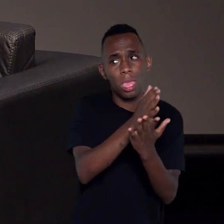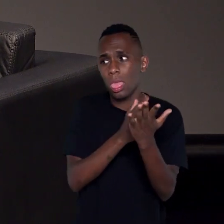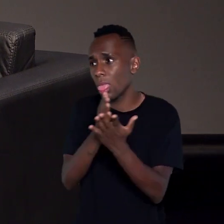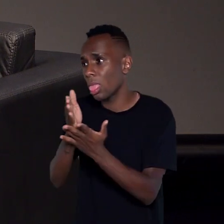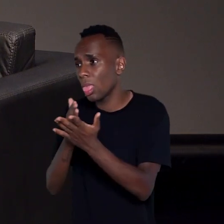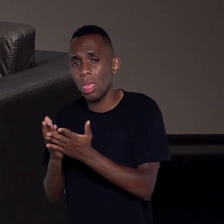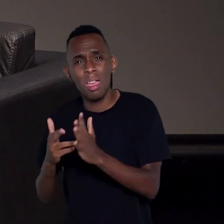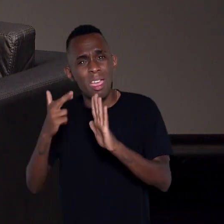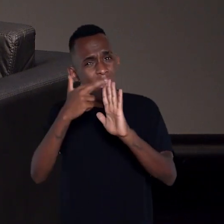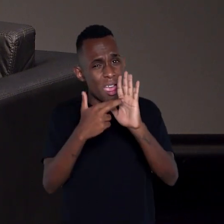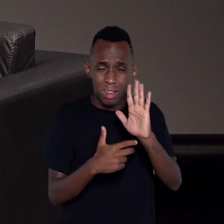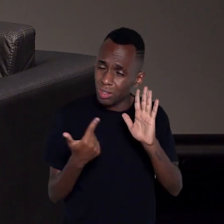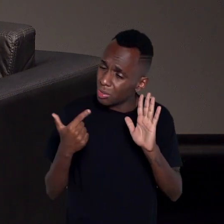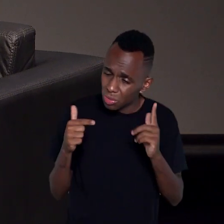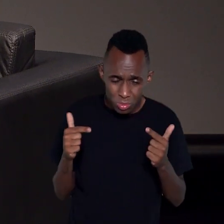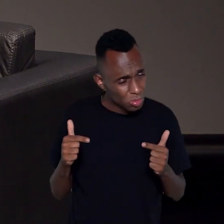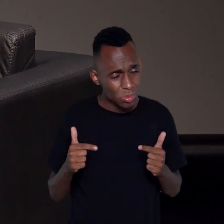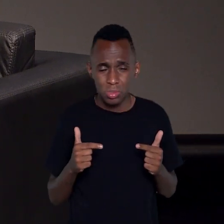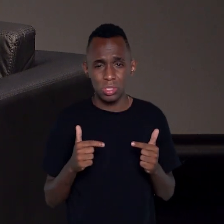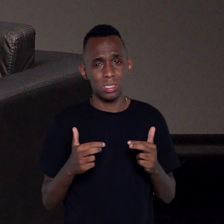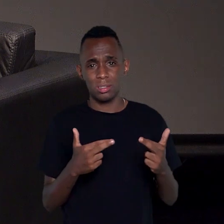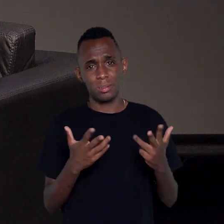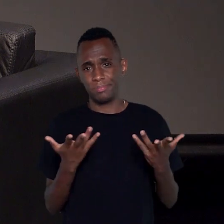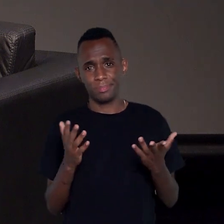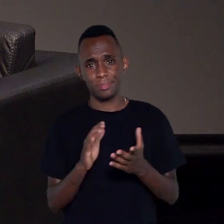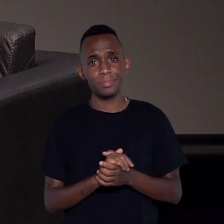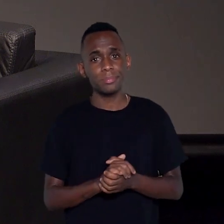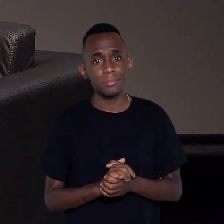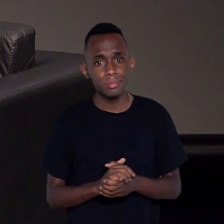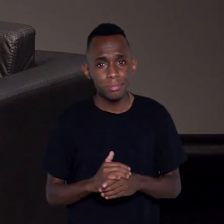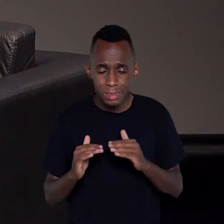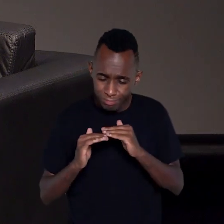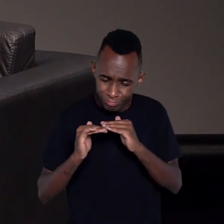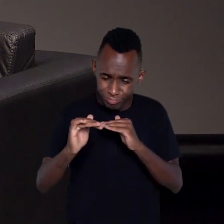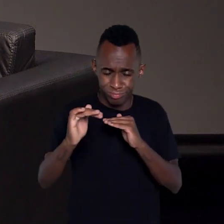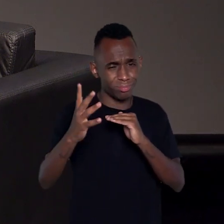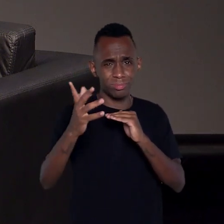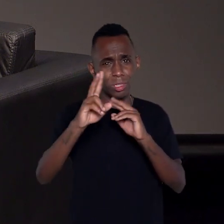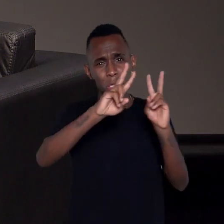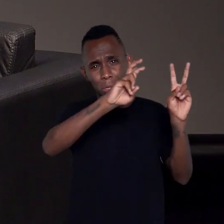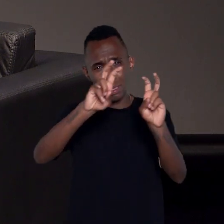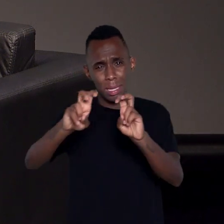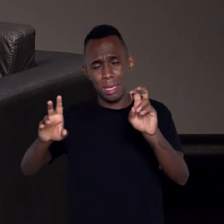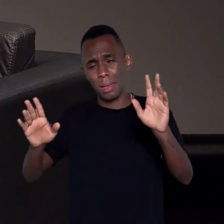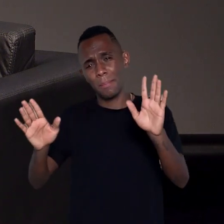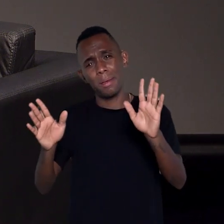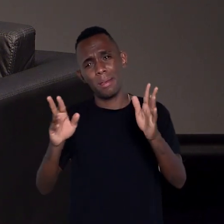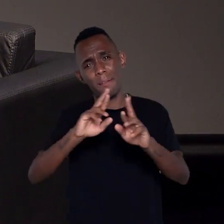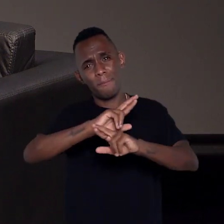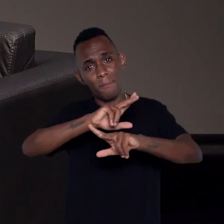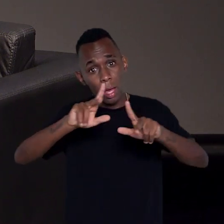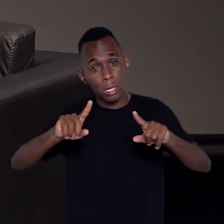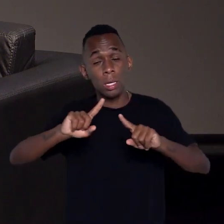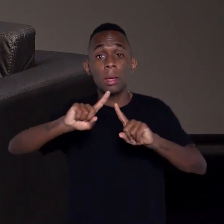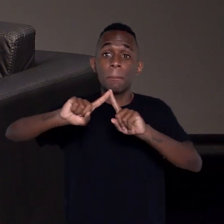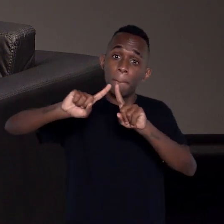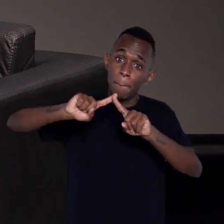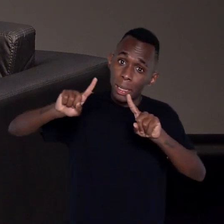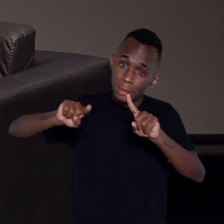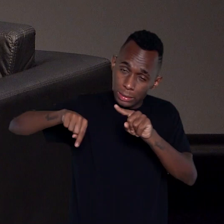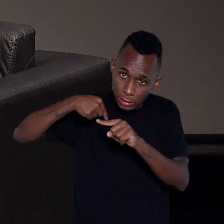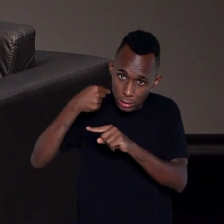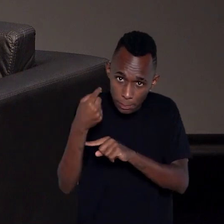tinha referências, eu não construía essas referências de uma maneira seletiva, era uma coisa que acontecia. Aí, já